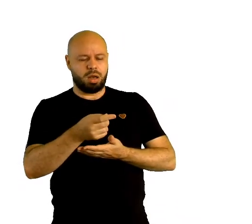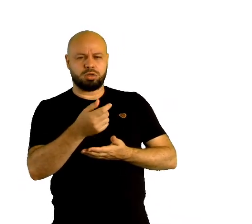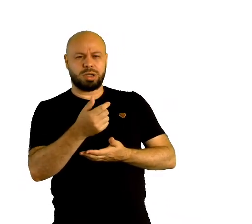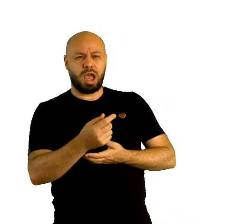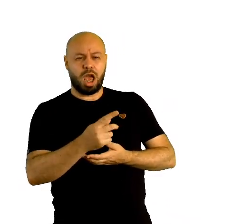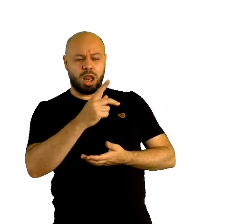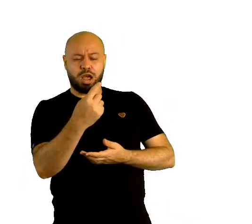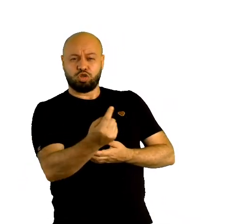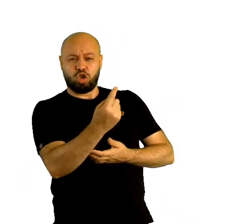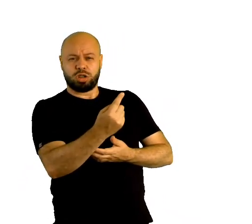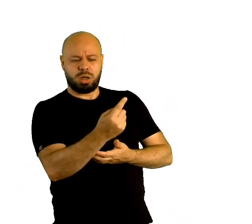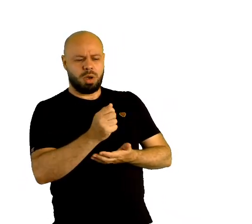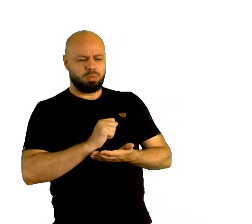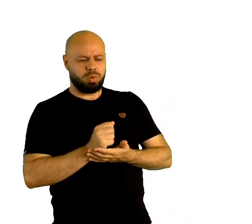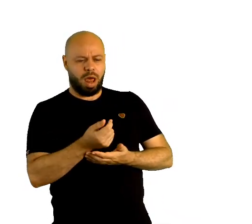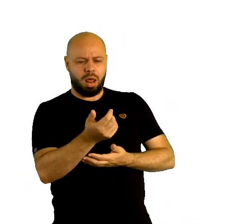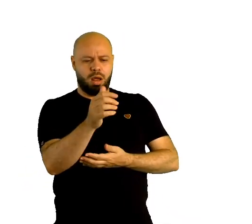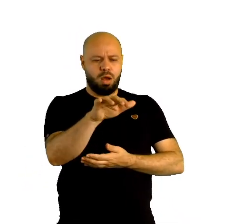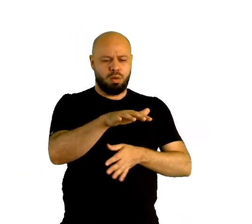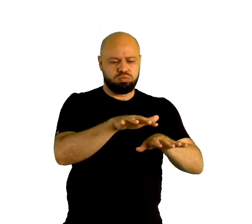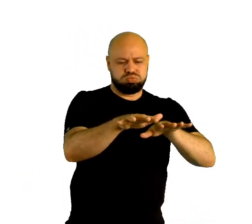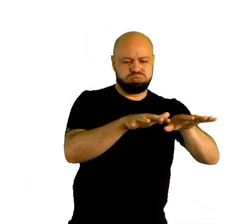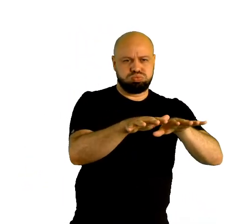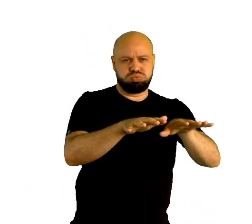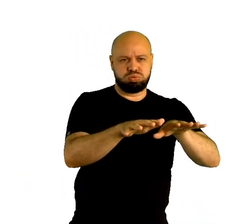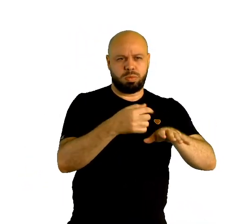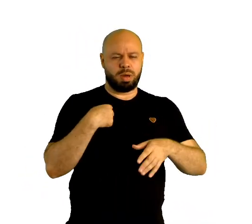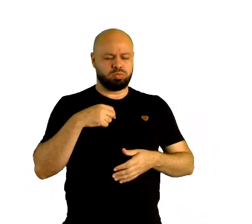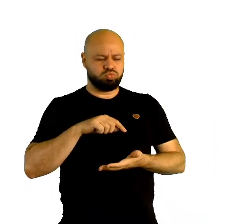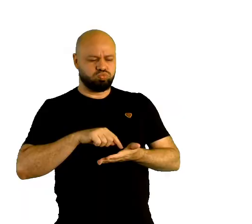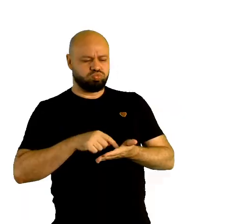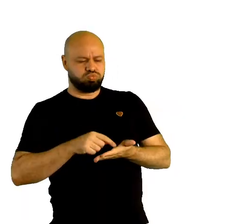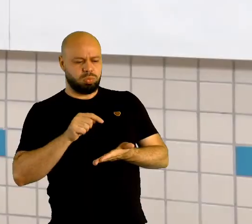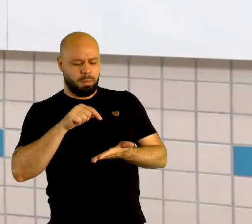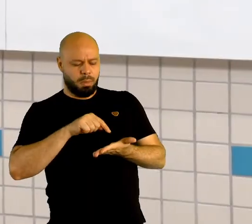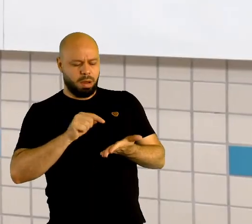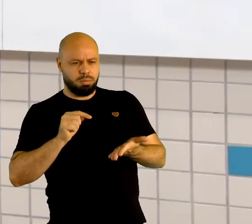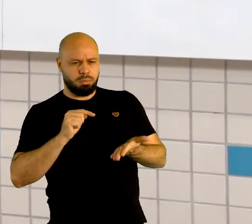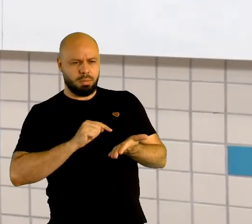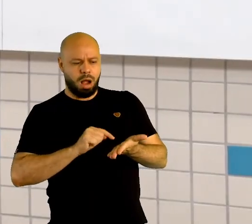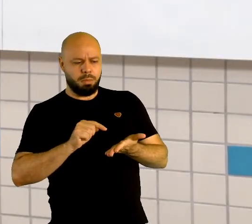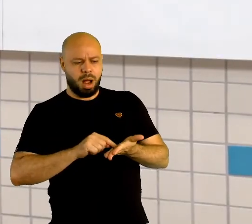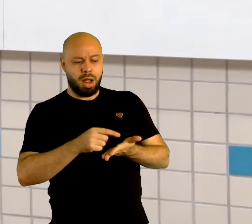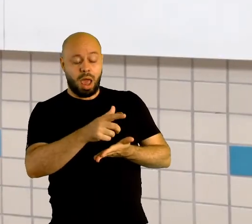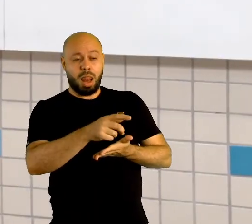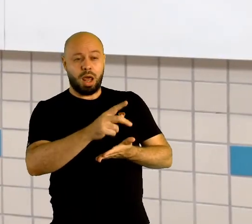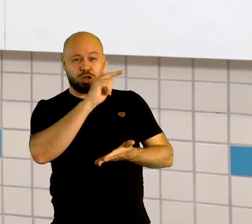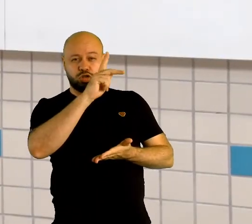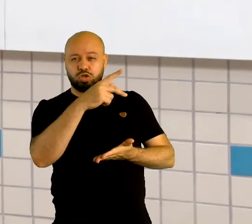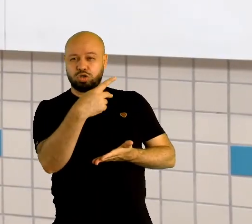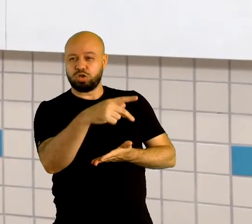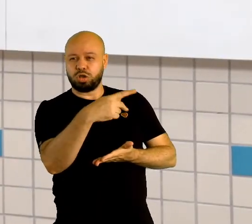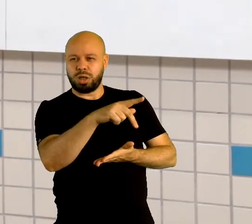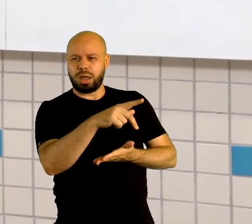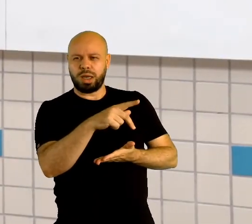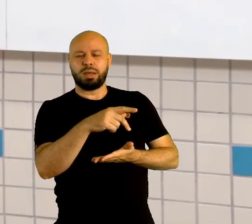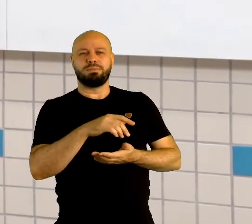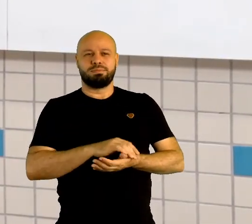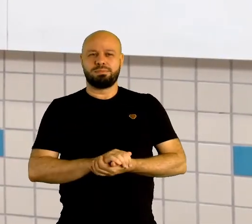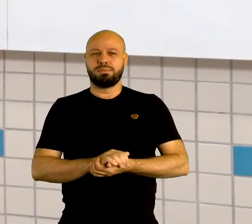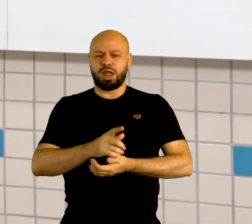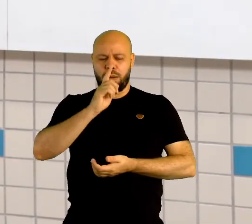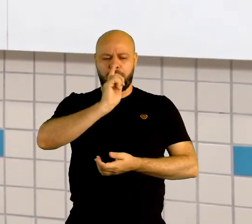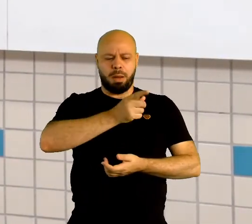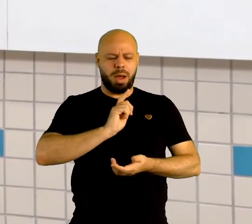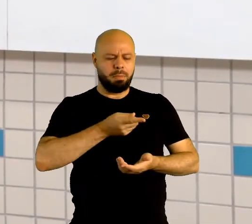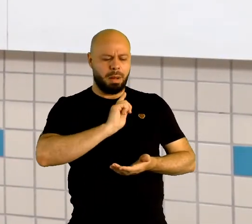de tecnologia, ele permite que o agricultor ali, o trabalhador, ele pilote